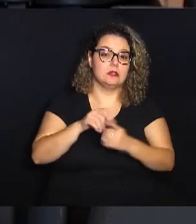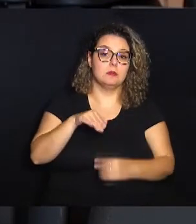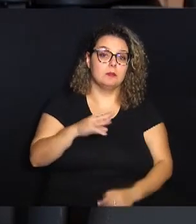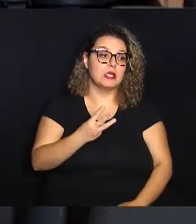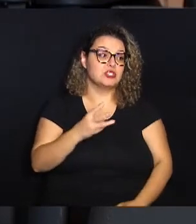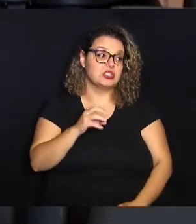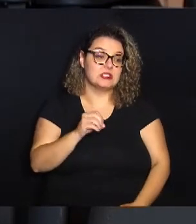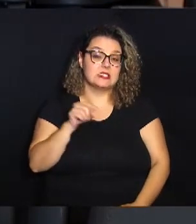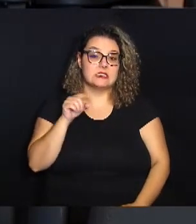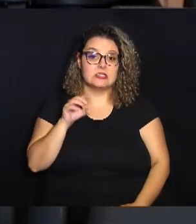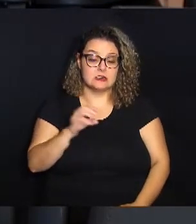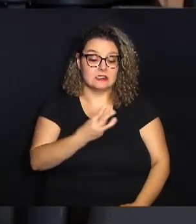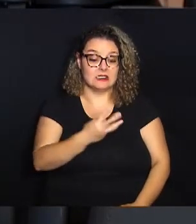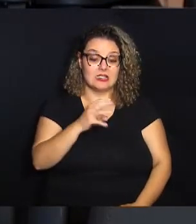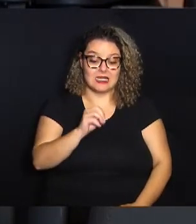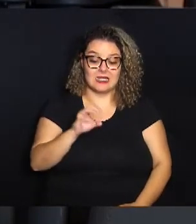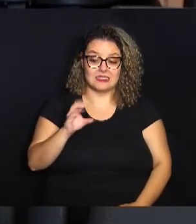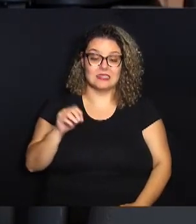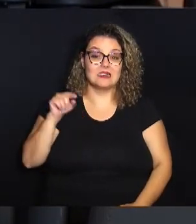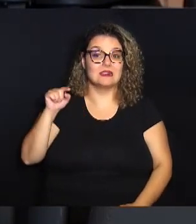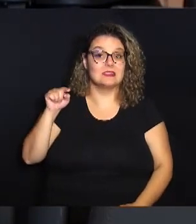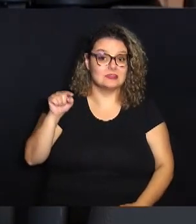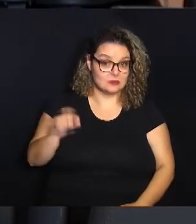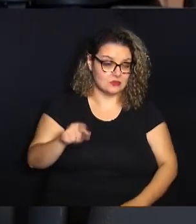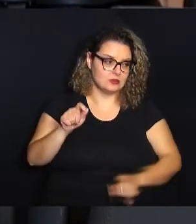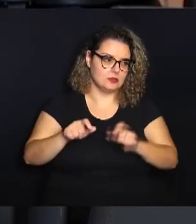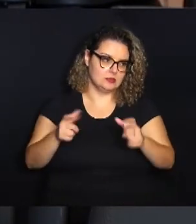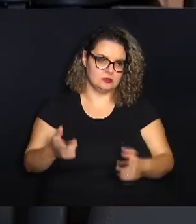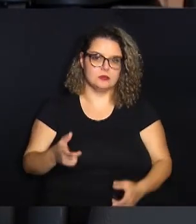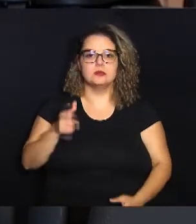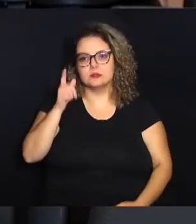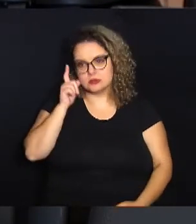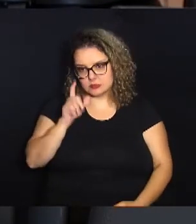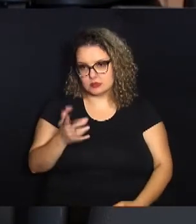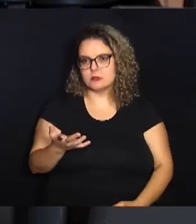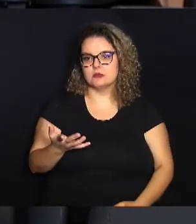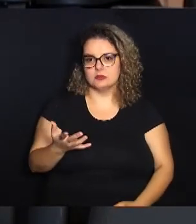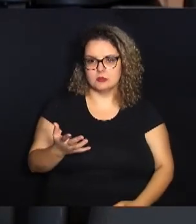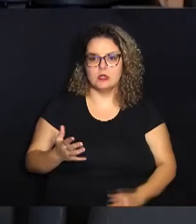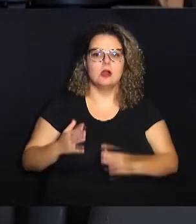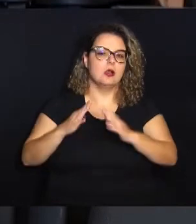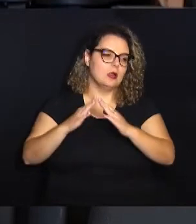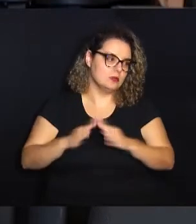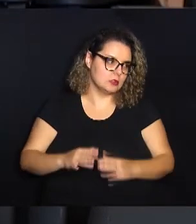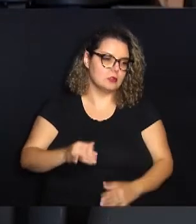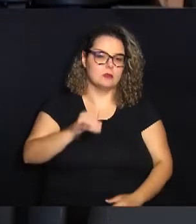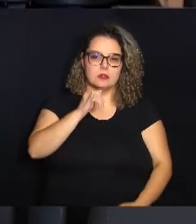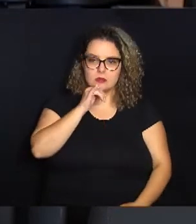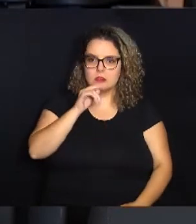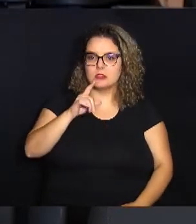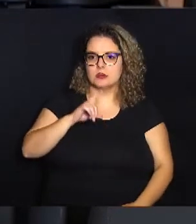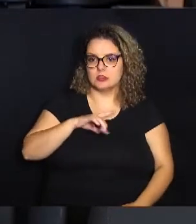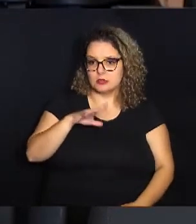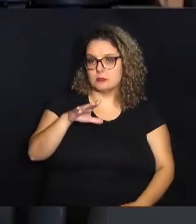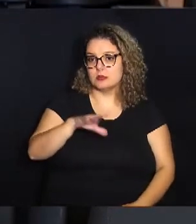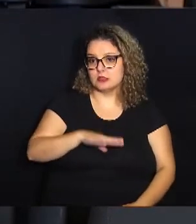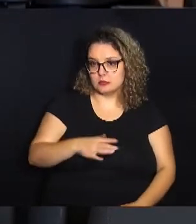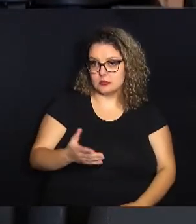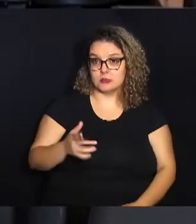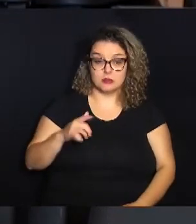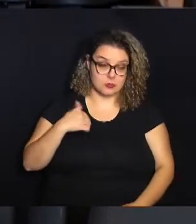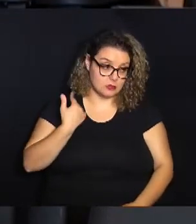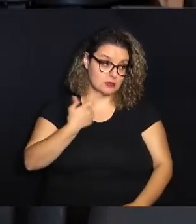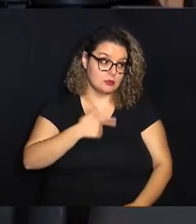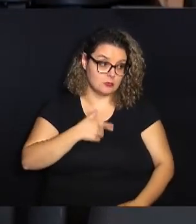mil pessoas, portanto, daria conta da demanda habitacional que nós temos na cidade. E